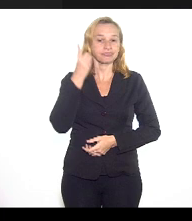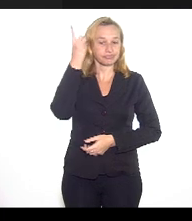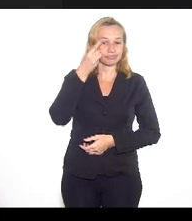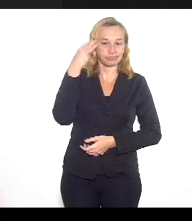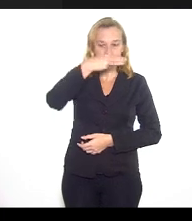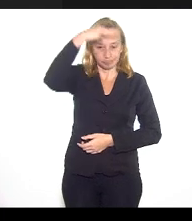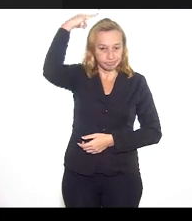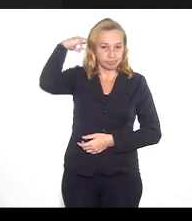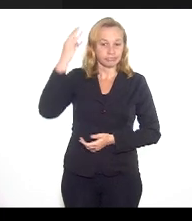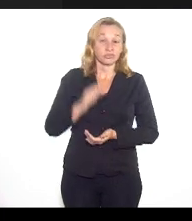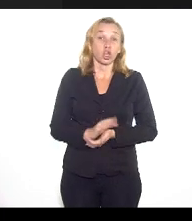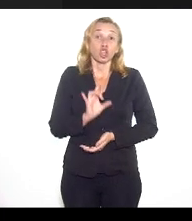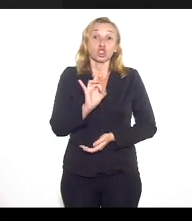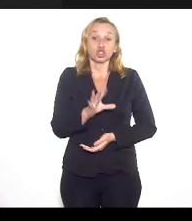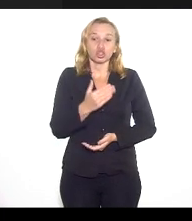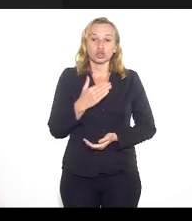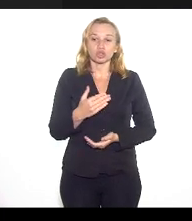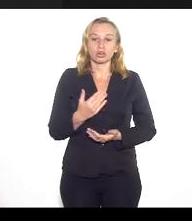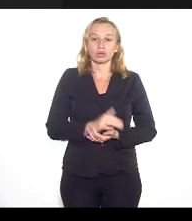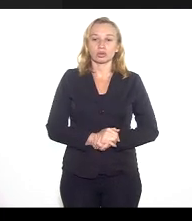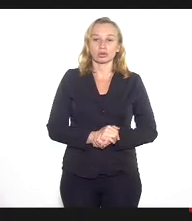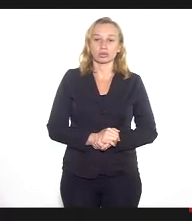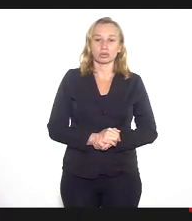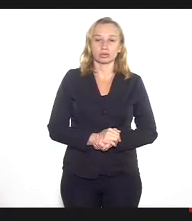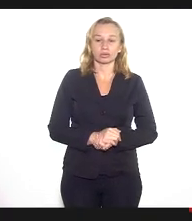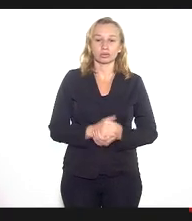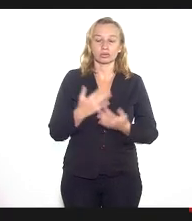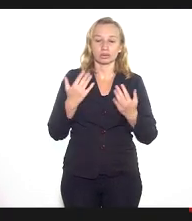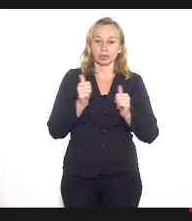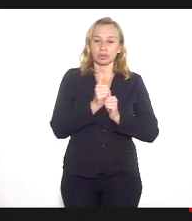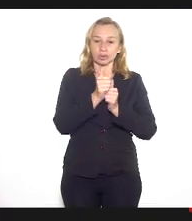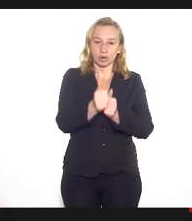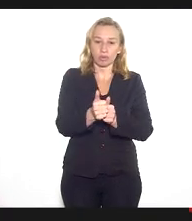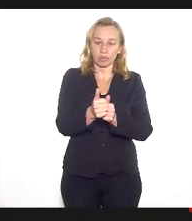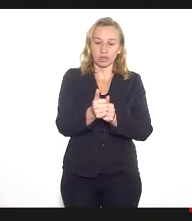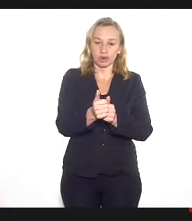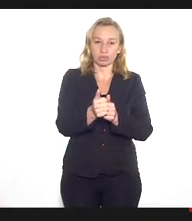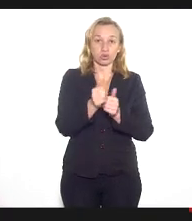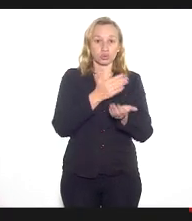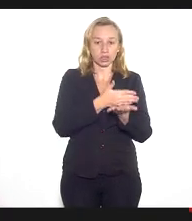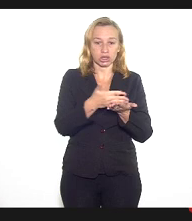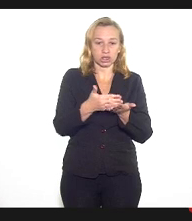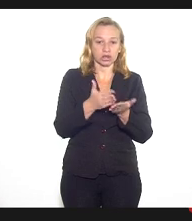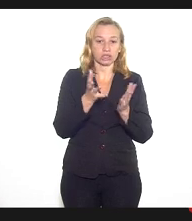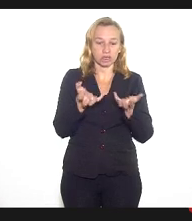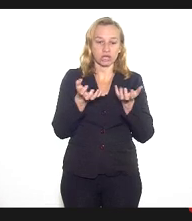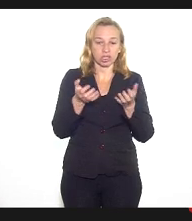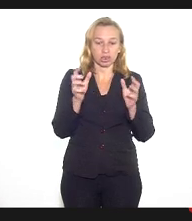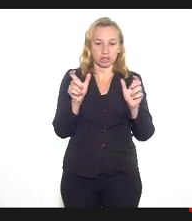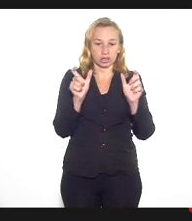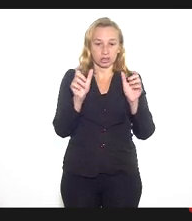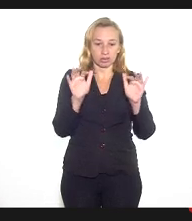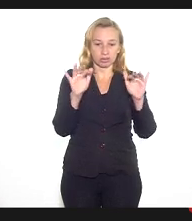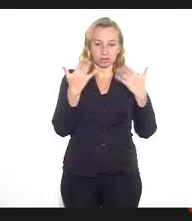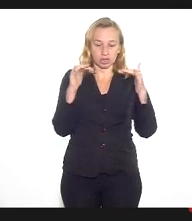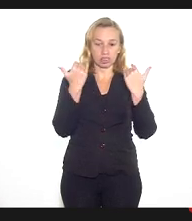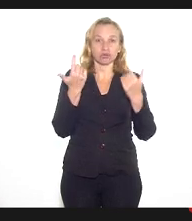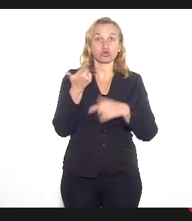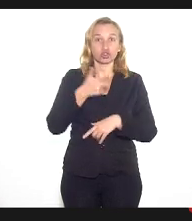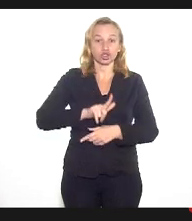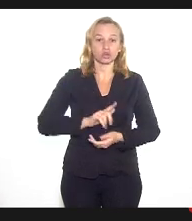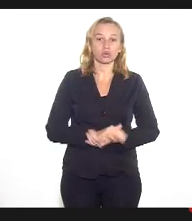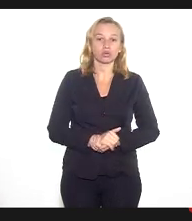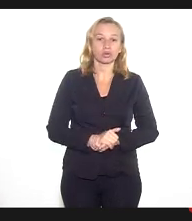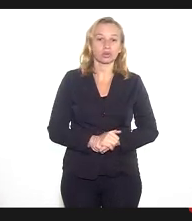Pacheco. Eu só quero saudar a Vossa Excelência, eu estou acompanhando desde o início, queria chamar a atenção mais uma vez